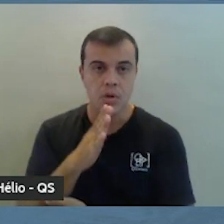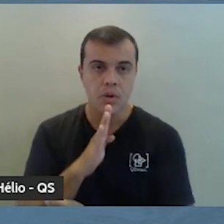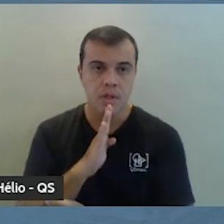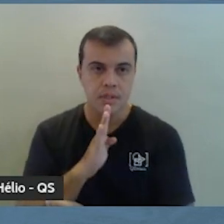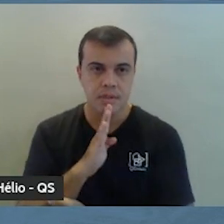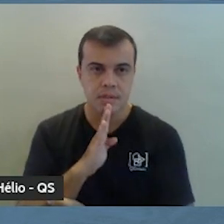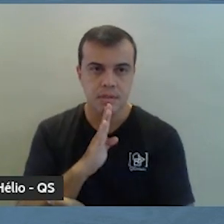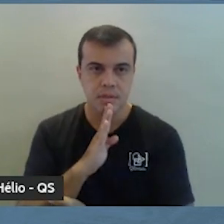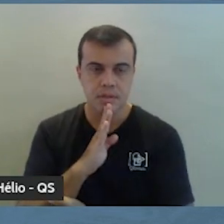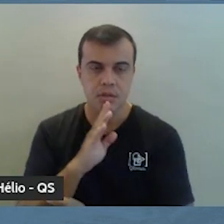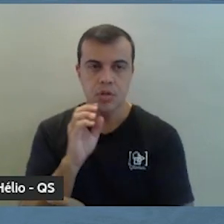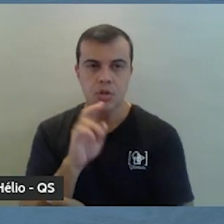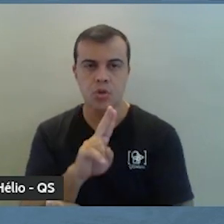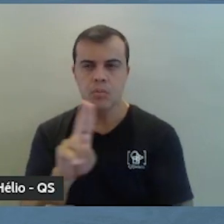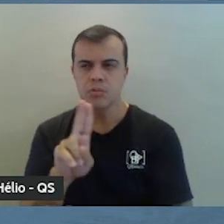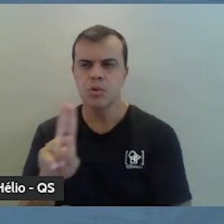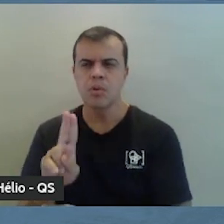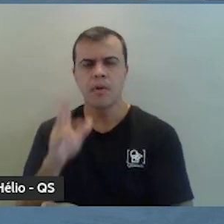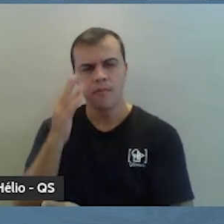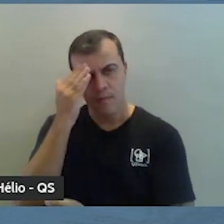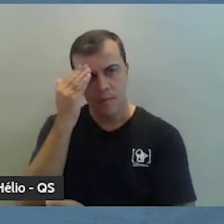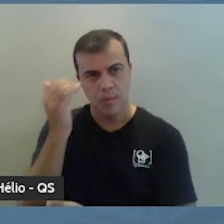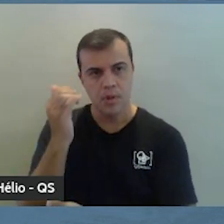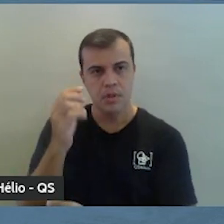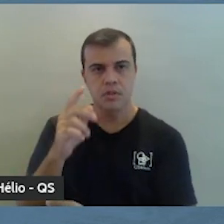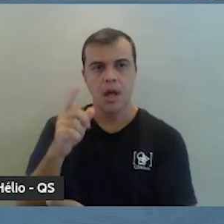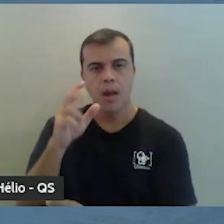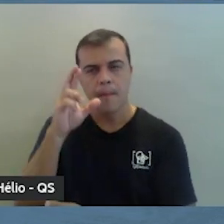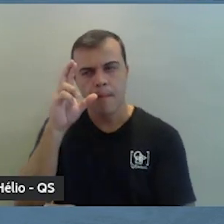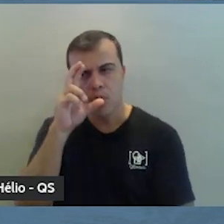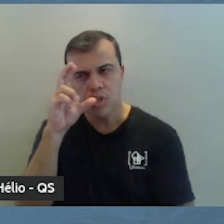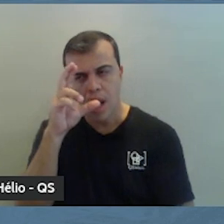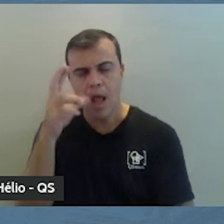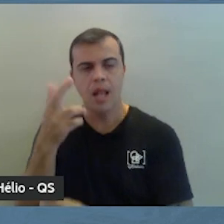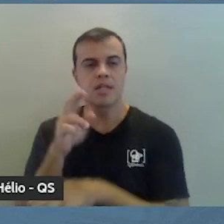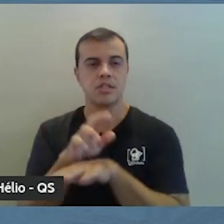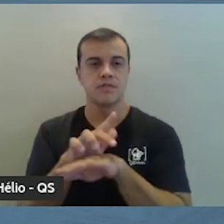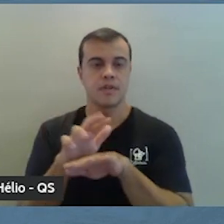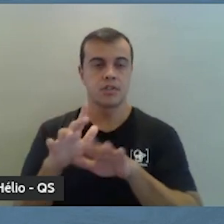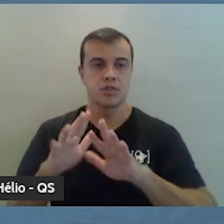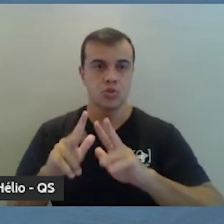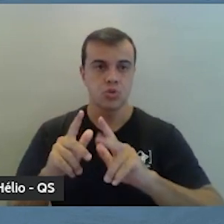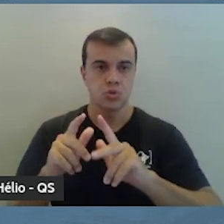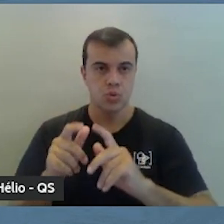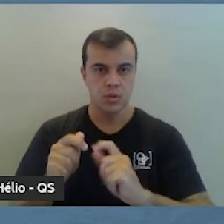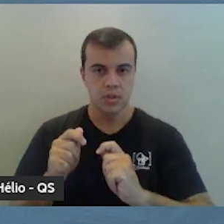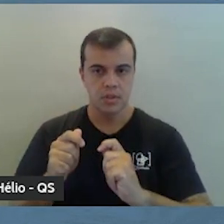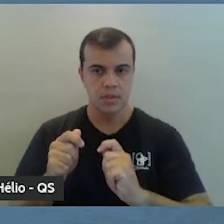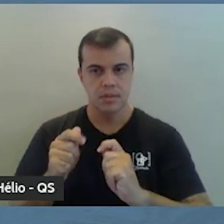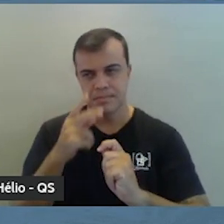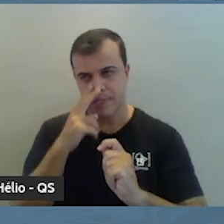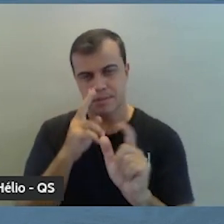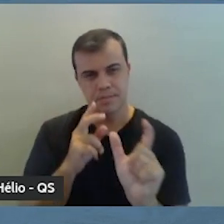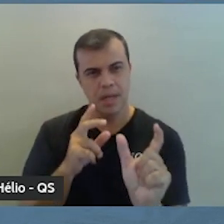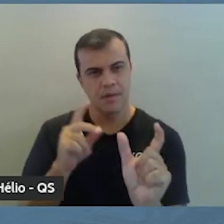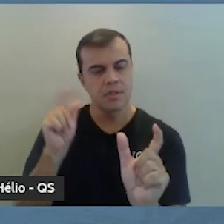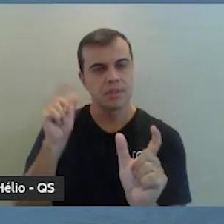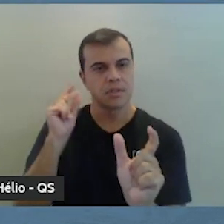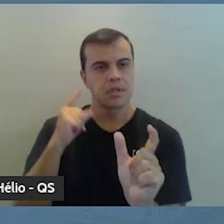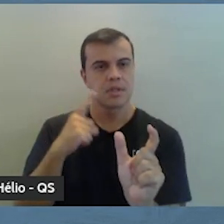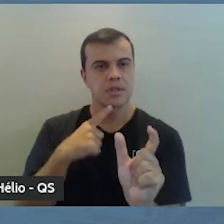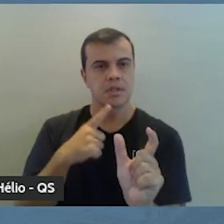conhece, nomes consagrados, Guignard, Portinari, enfim, toda essa, vou usar uma palavra antiga,